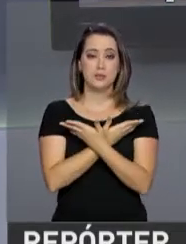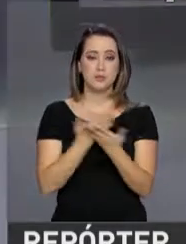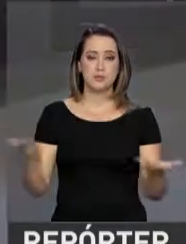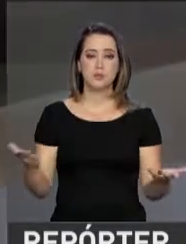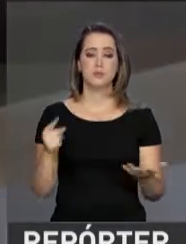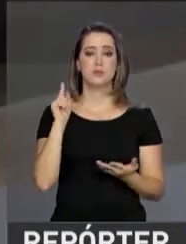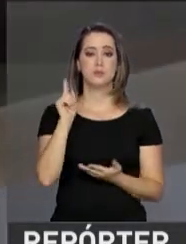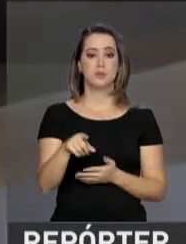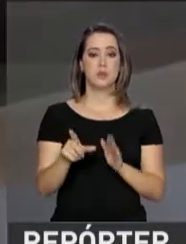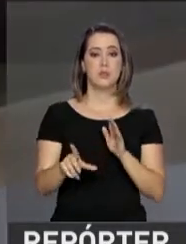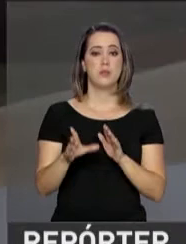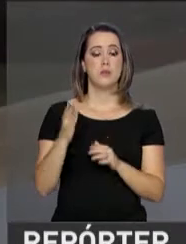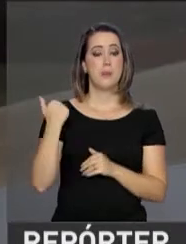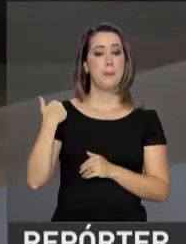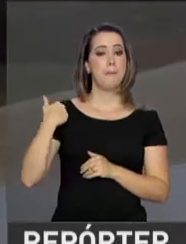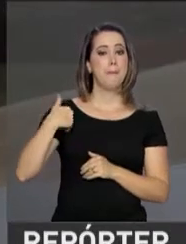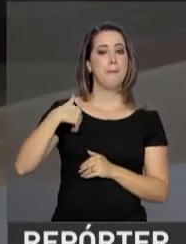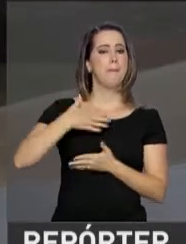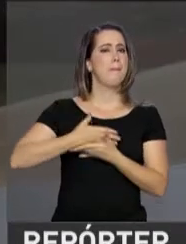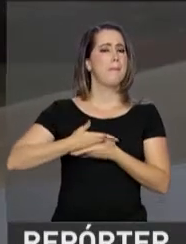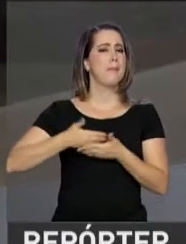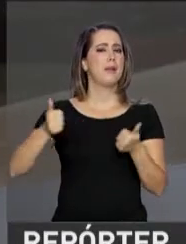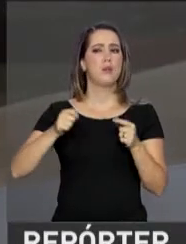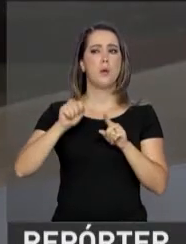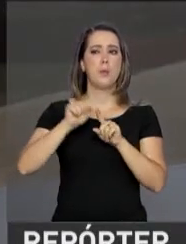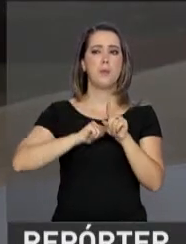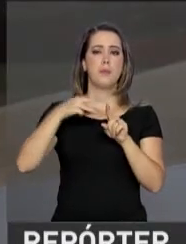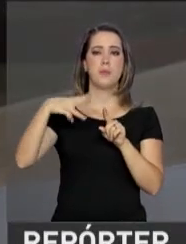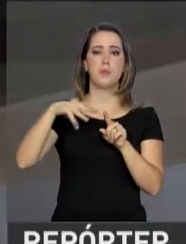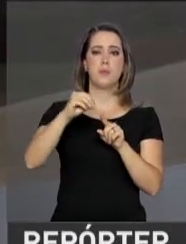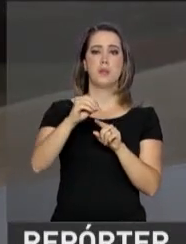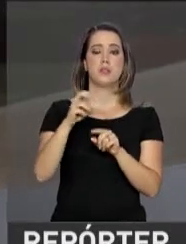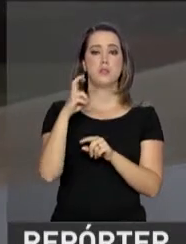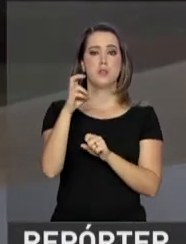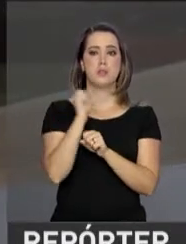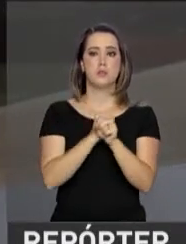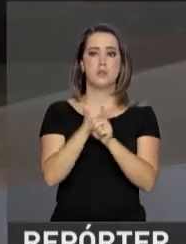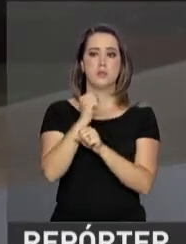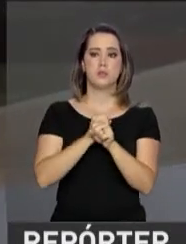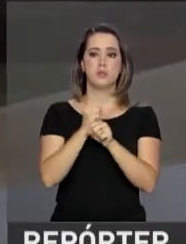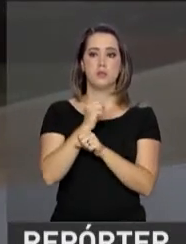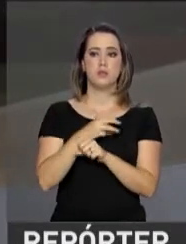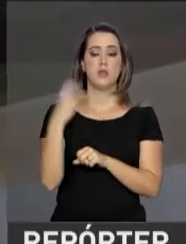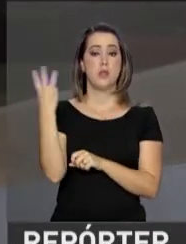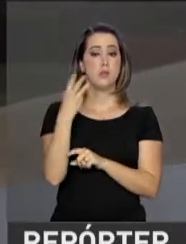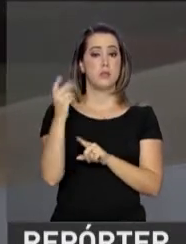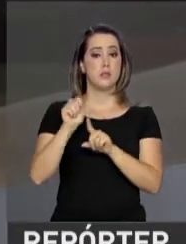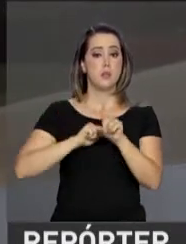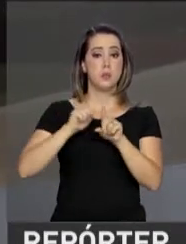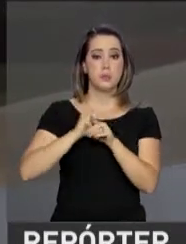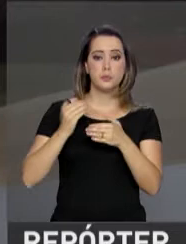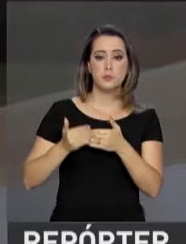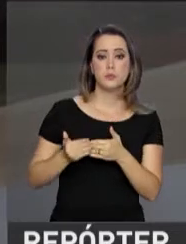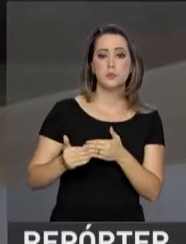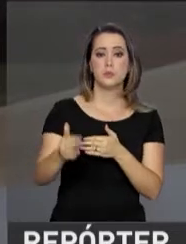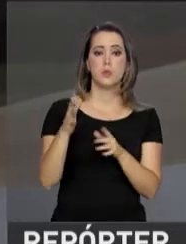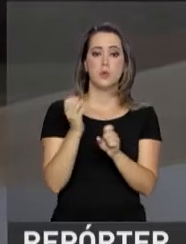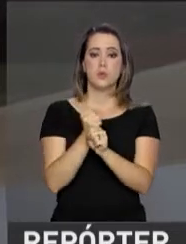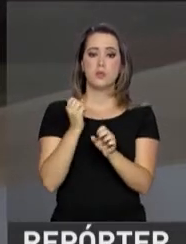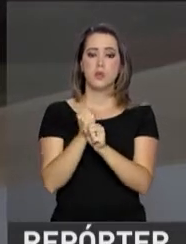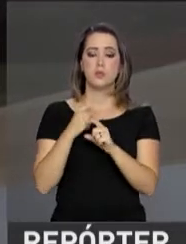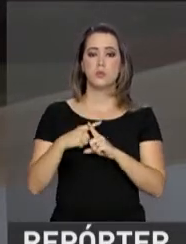a todos além de ser o melhor mês de baixo dos últimos cinco anos é o terceiro mês consecutivo com saldo positivo